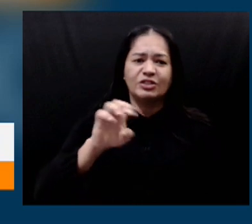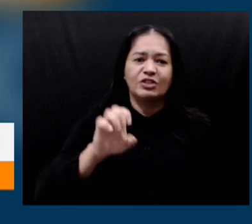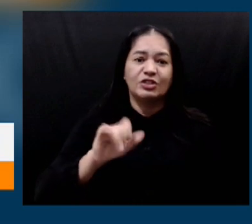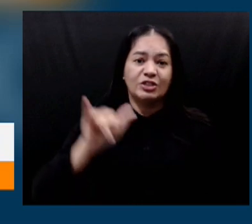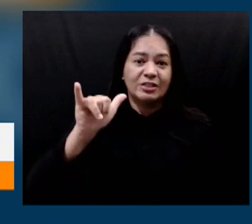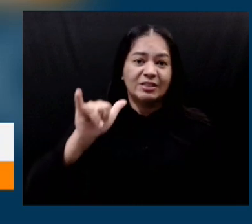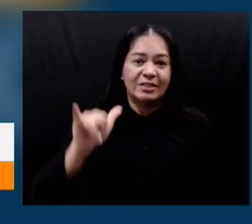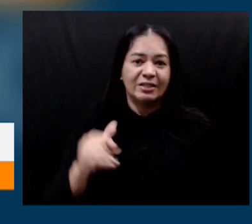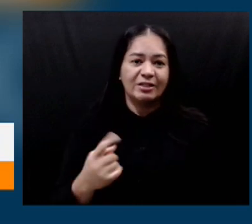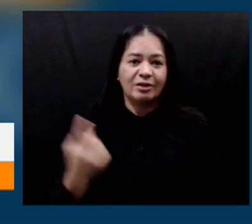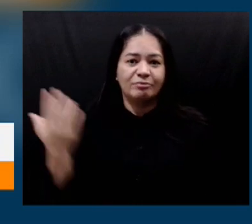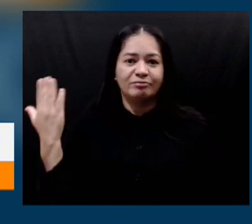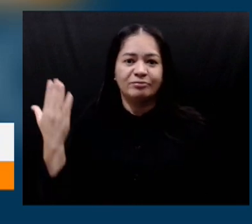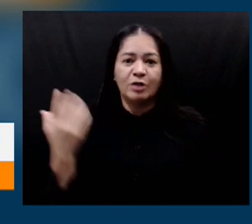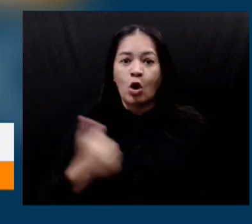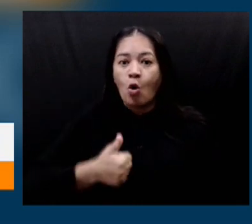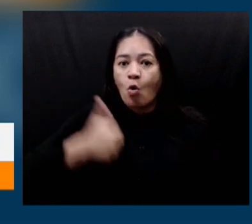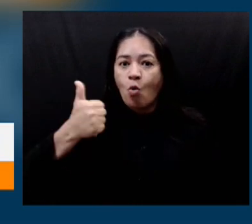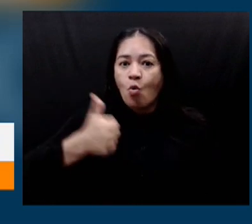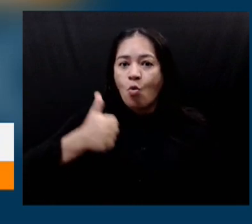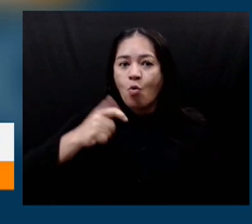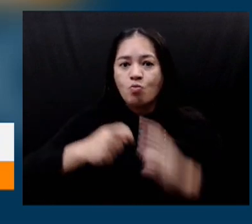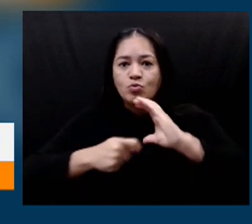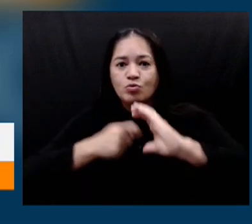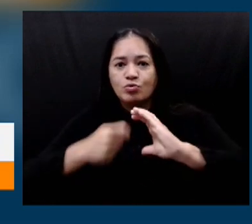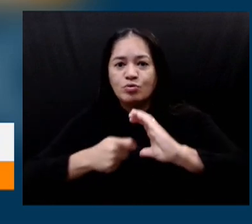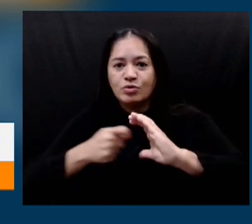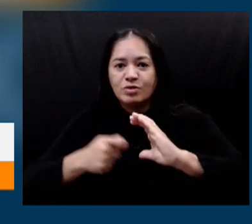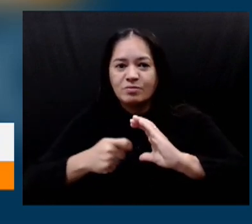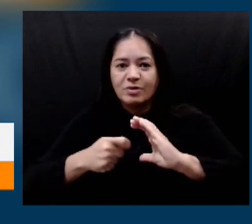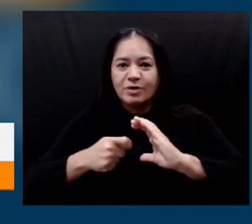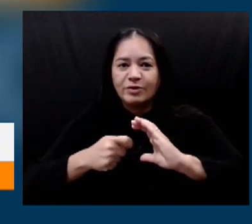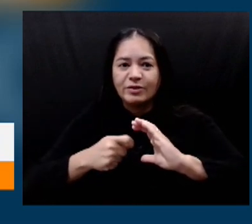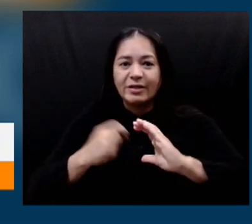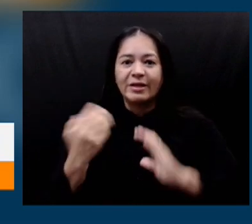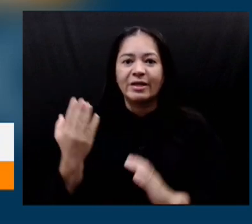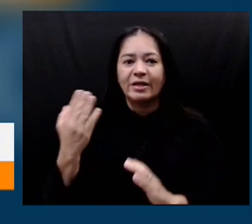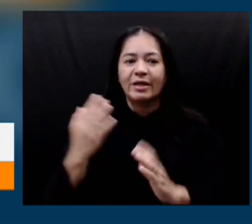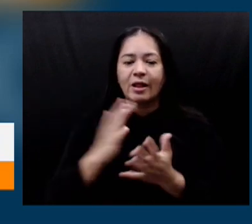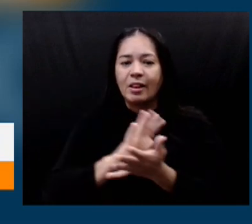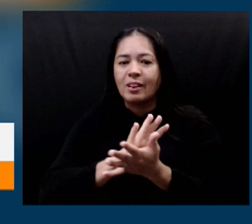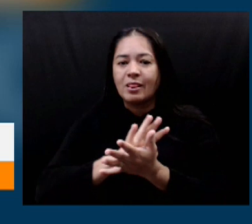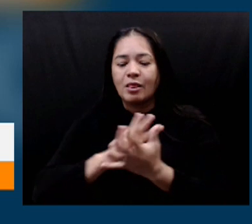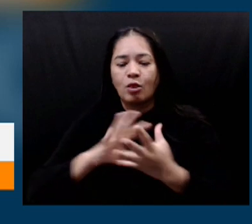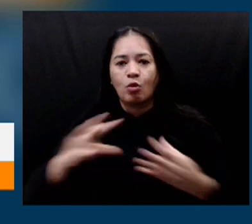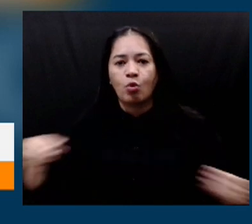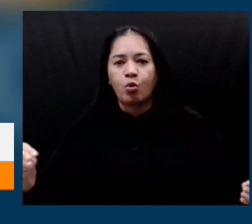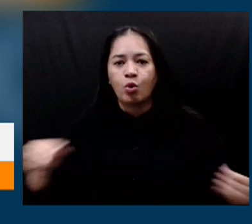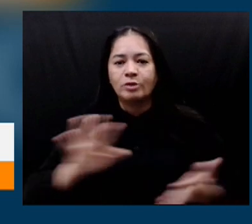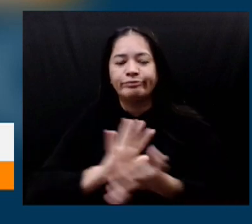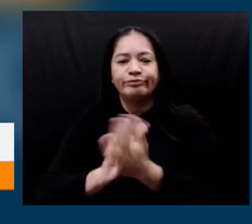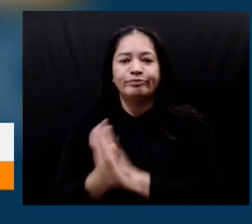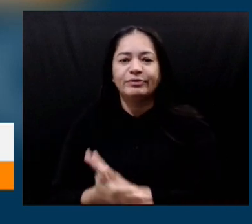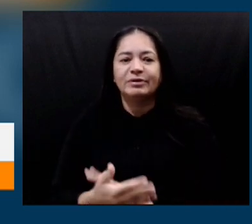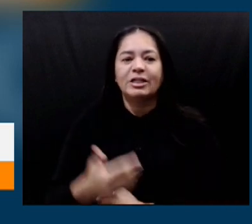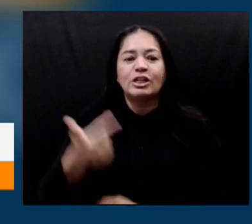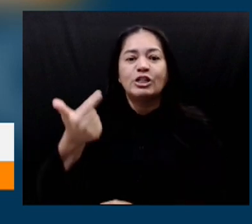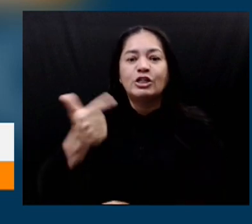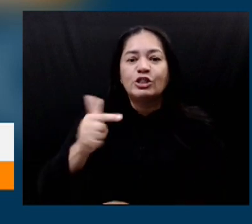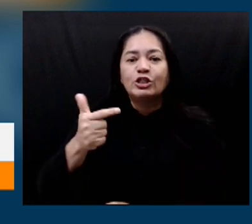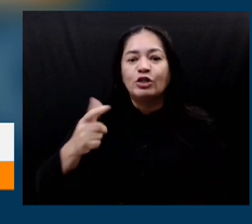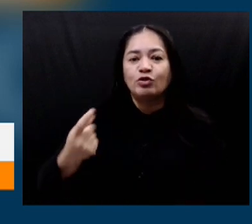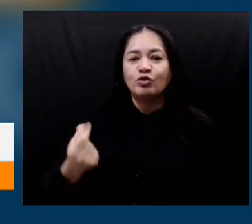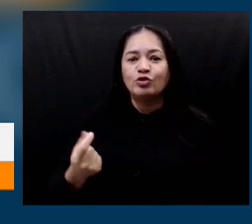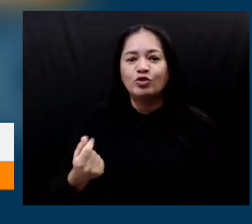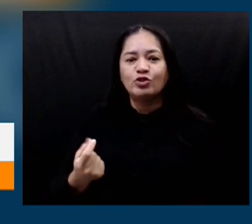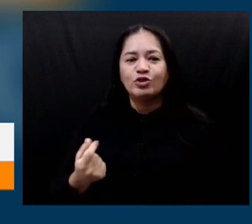estúdio de animação da Disney, ele foi dissolvido. E aí ele não tinha dinheiro para pagar a renda, mesmo